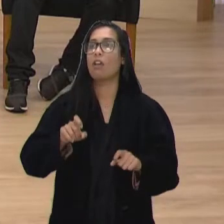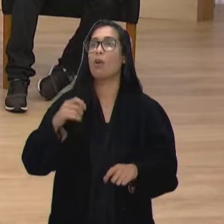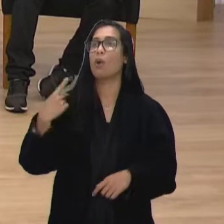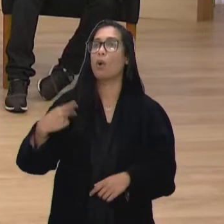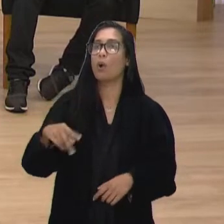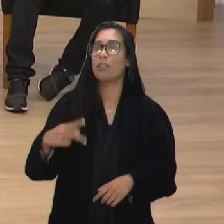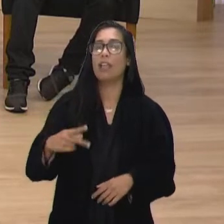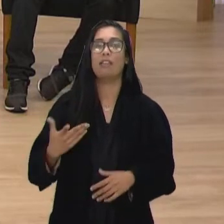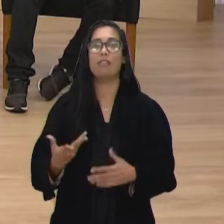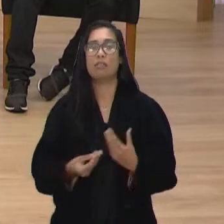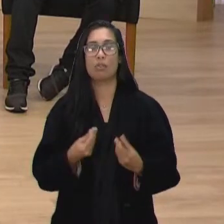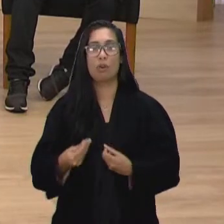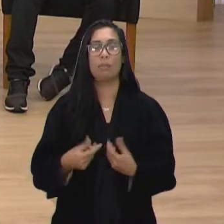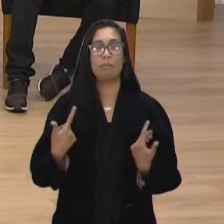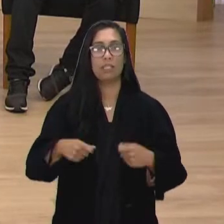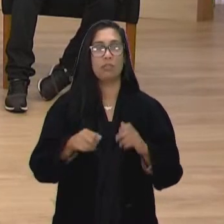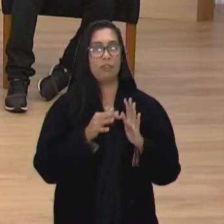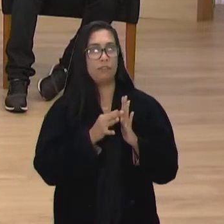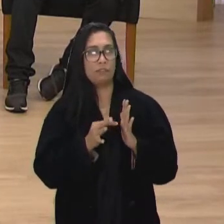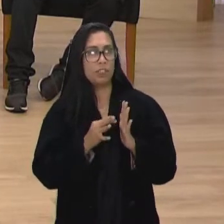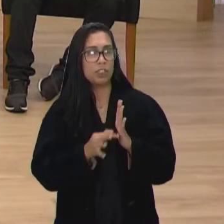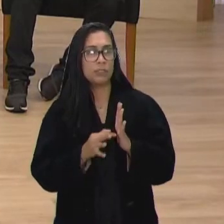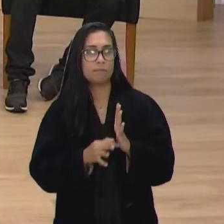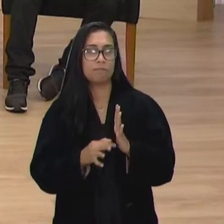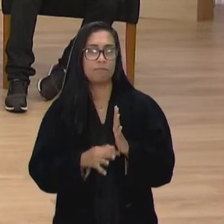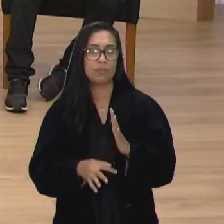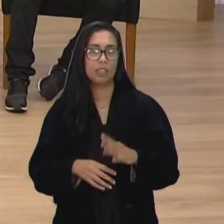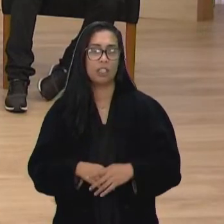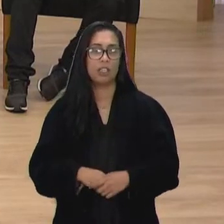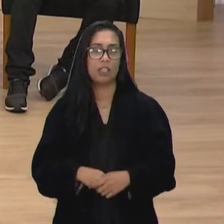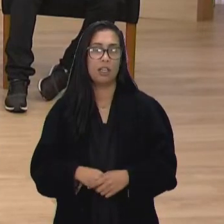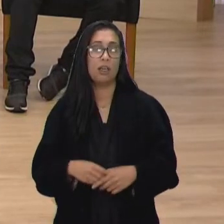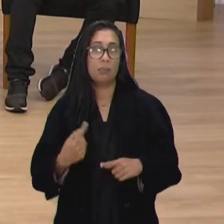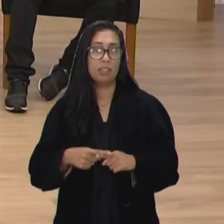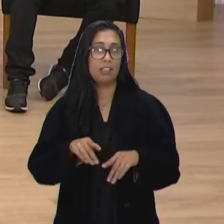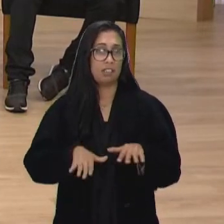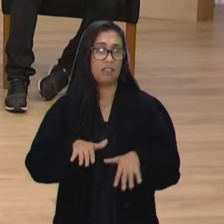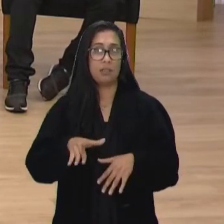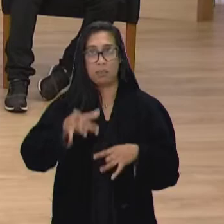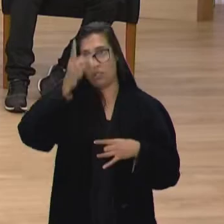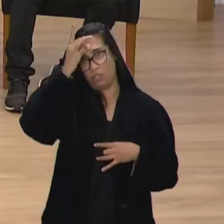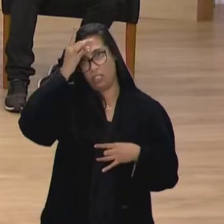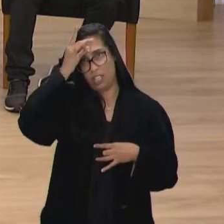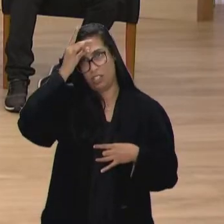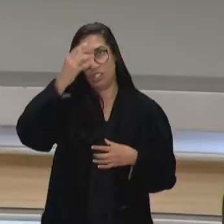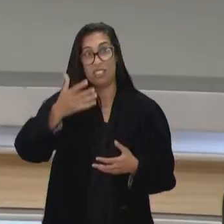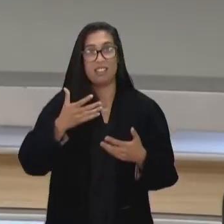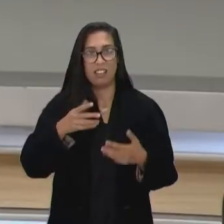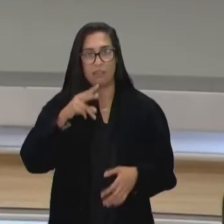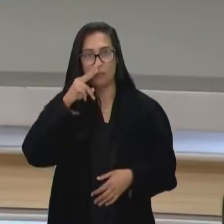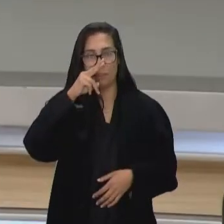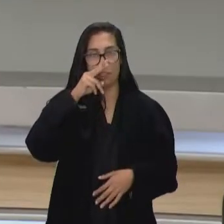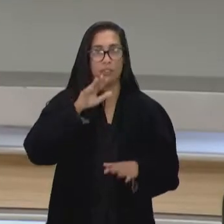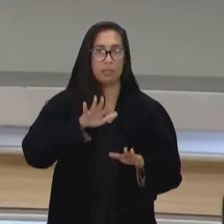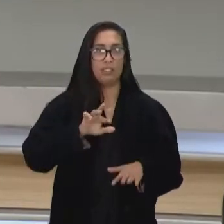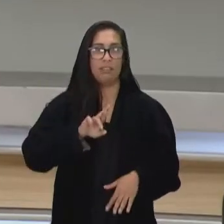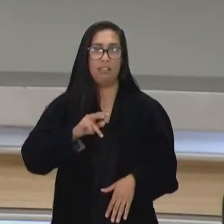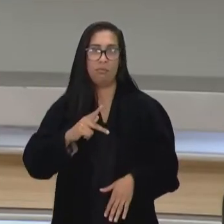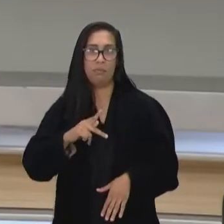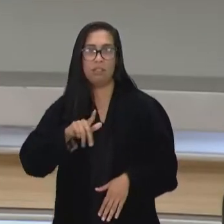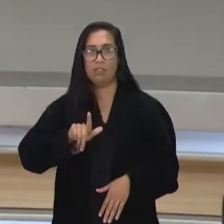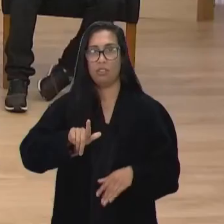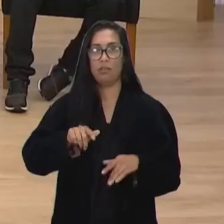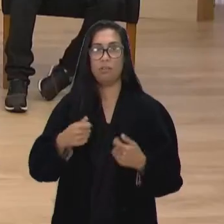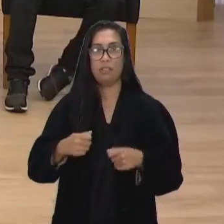complicado, né? Você vai montar a ficha assim, você quer colocar um personagem extremamente forte, aí não fica nada carismático, por exemplo. Sim. Dá umas